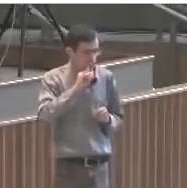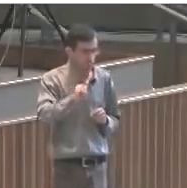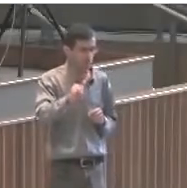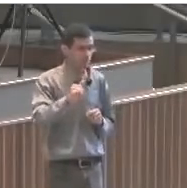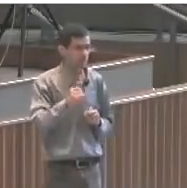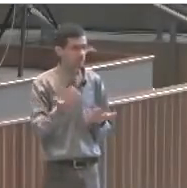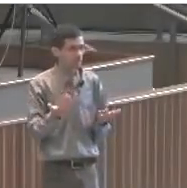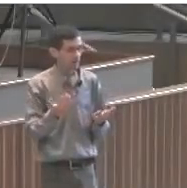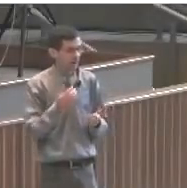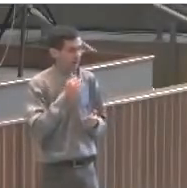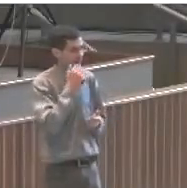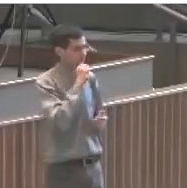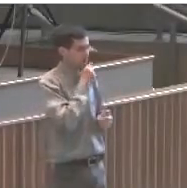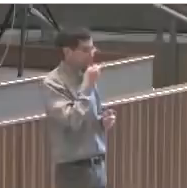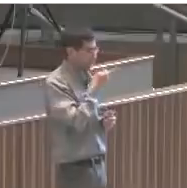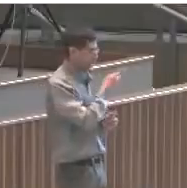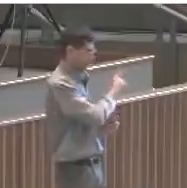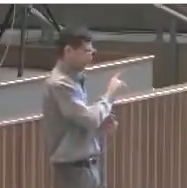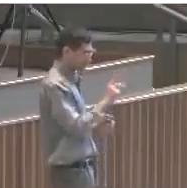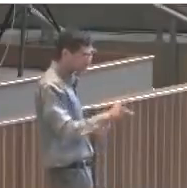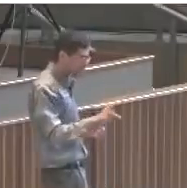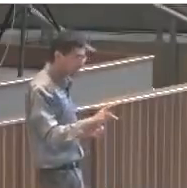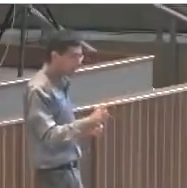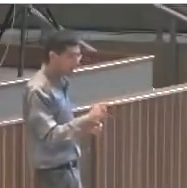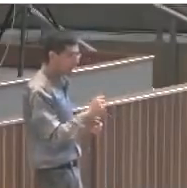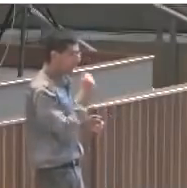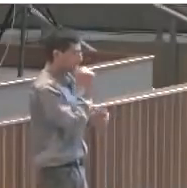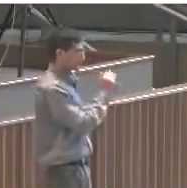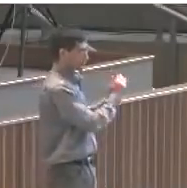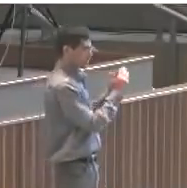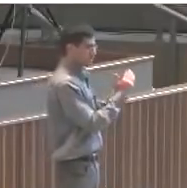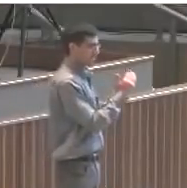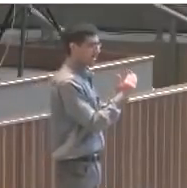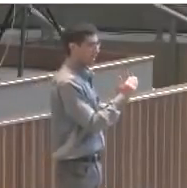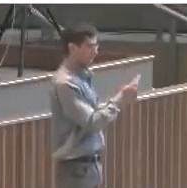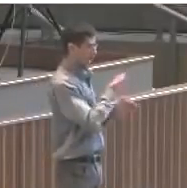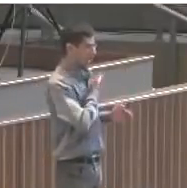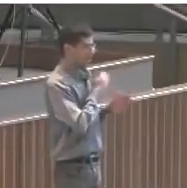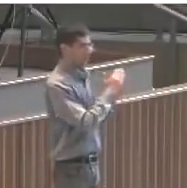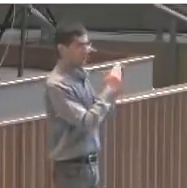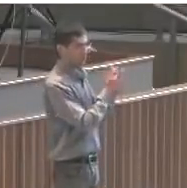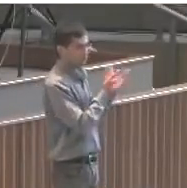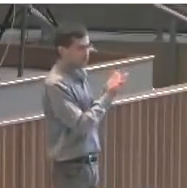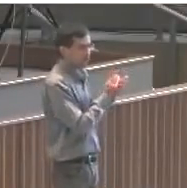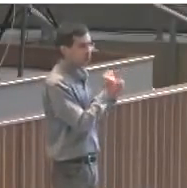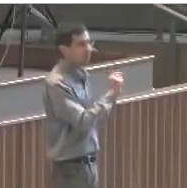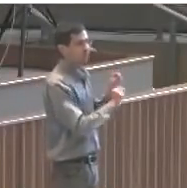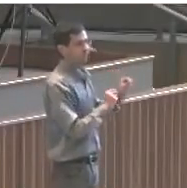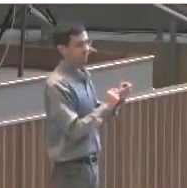não foi a vizinha não foi um colega na escola não